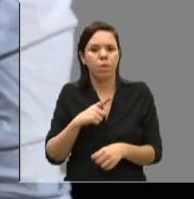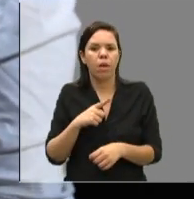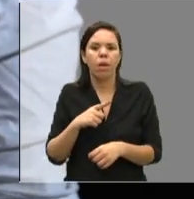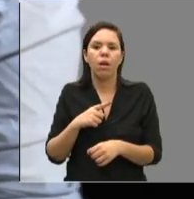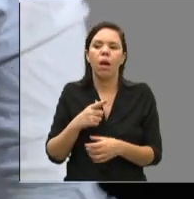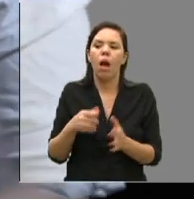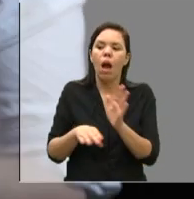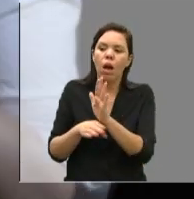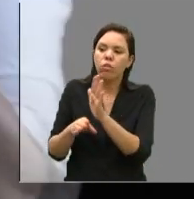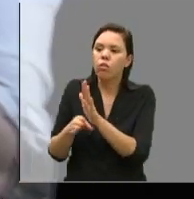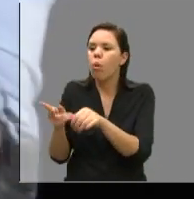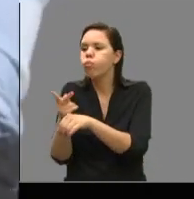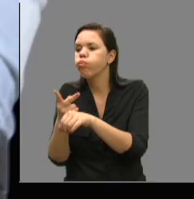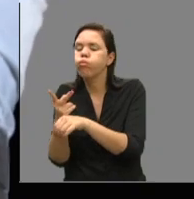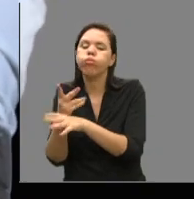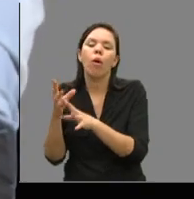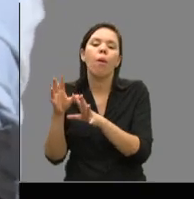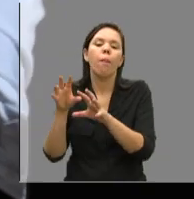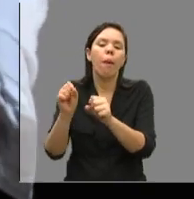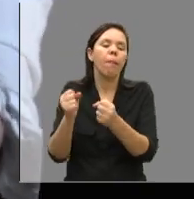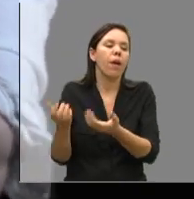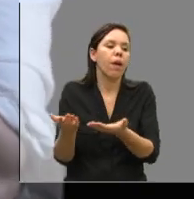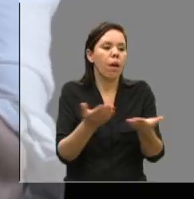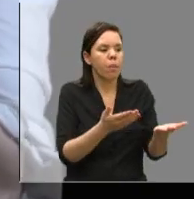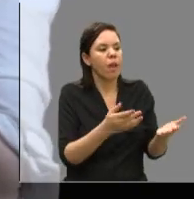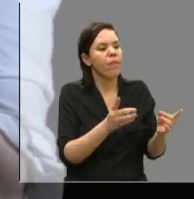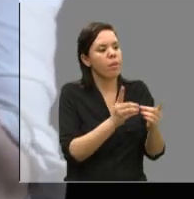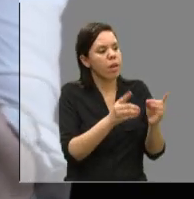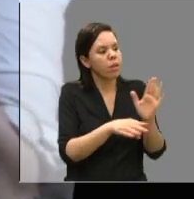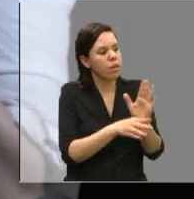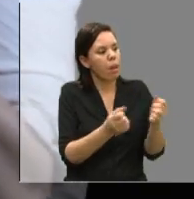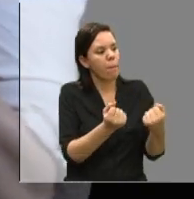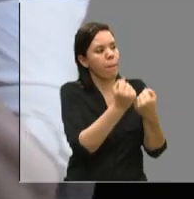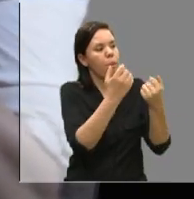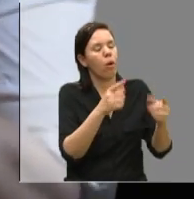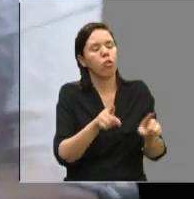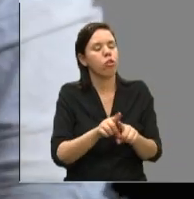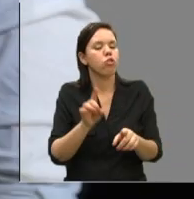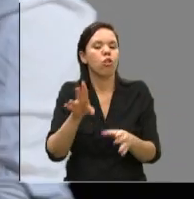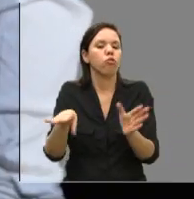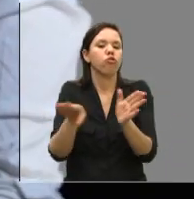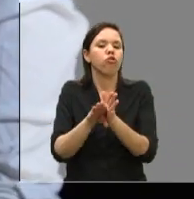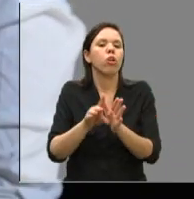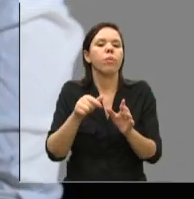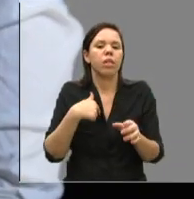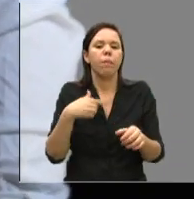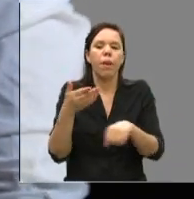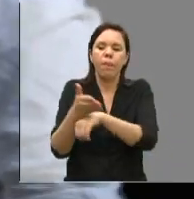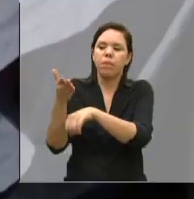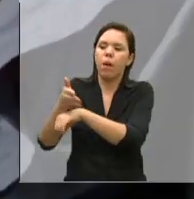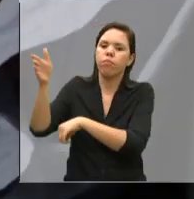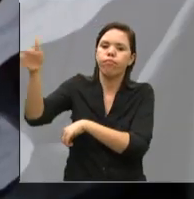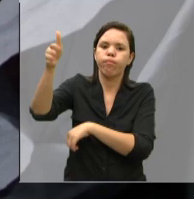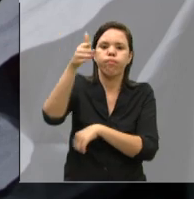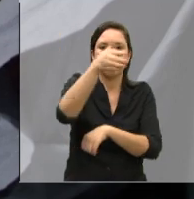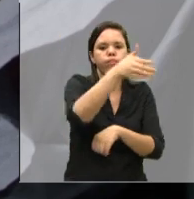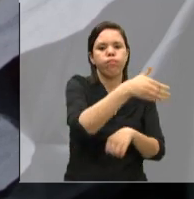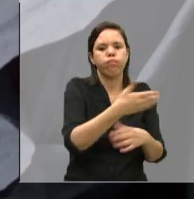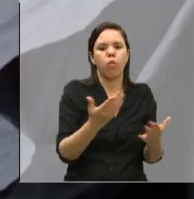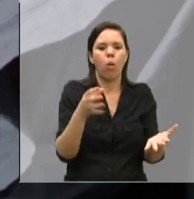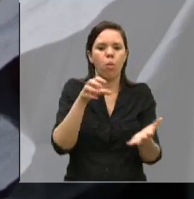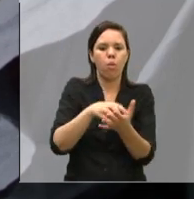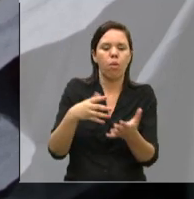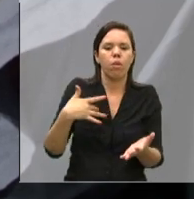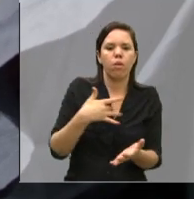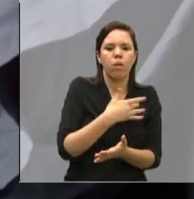ativa. O SEUM precisa fazer busca ativa, não apenas atender aquilo que chega, mas estar nas comunidades, fazer visitas no centro de saúde,